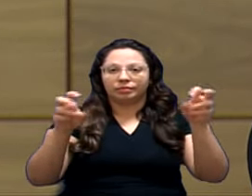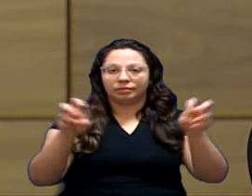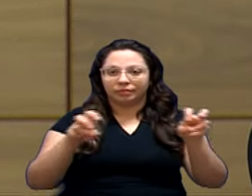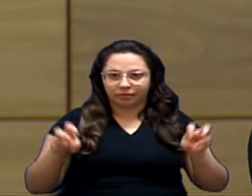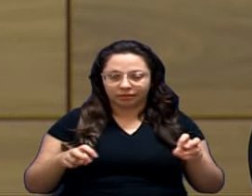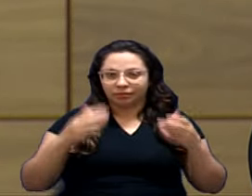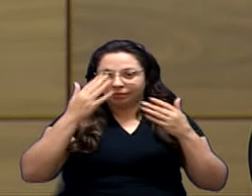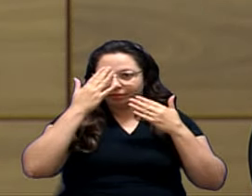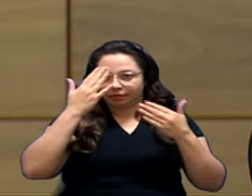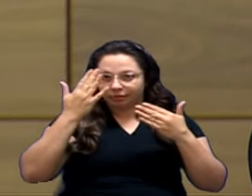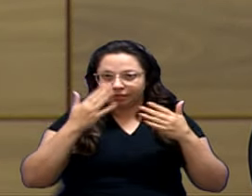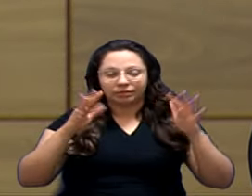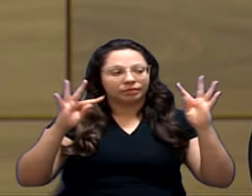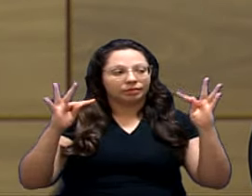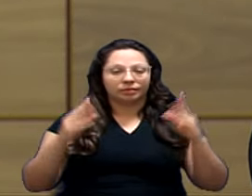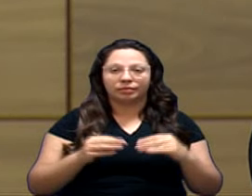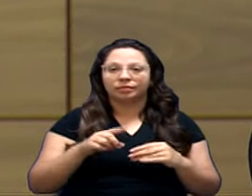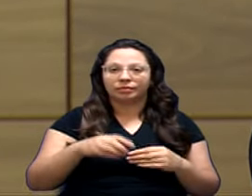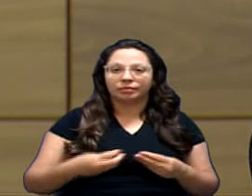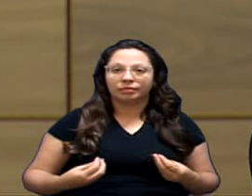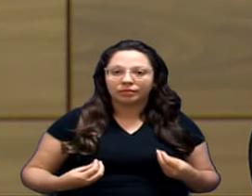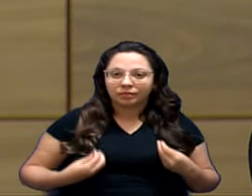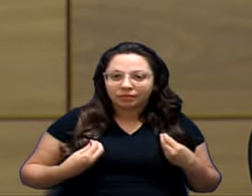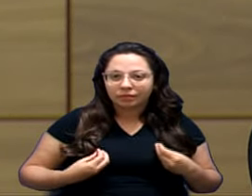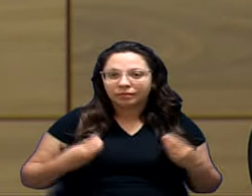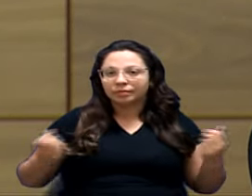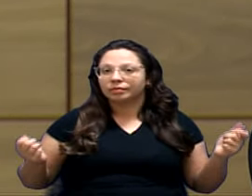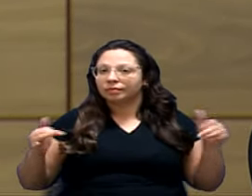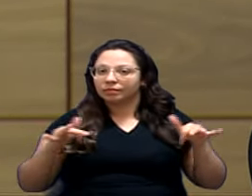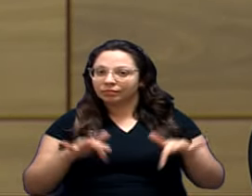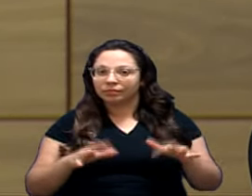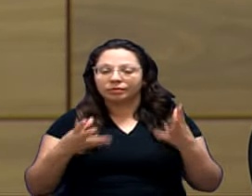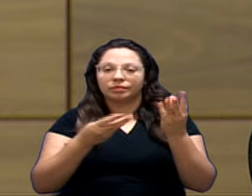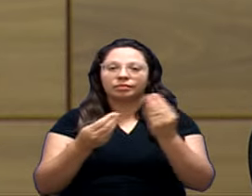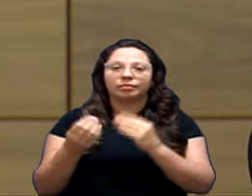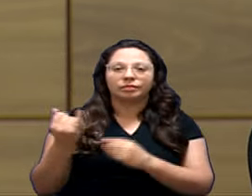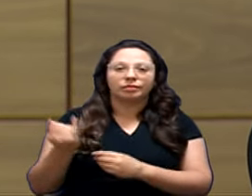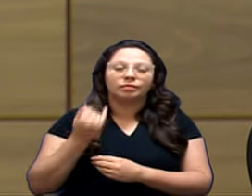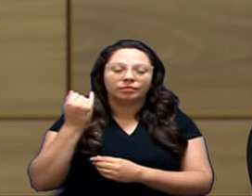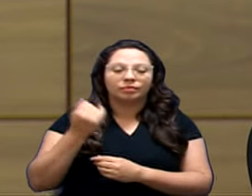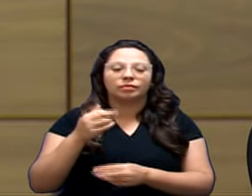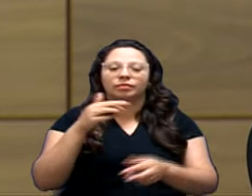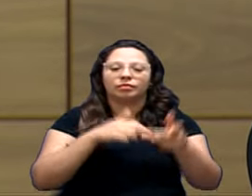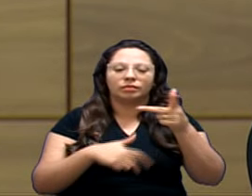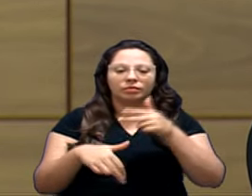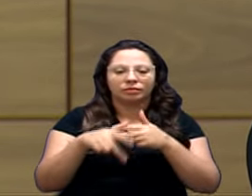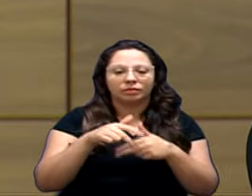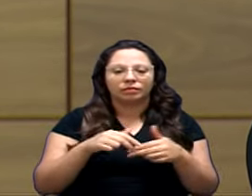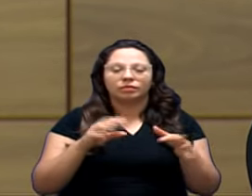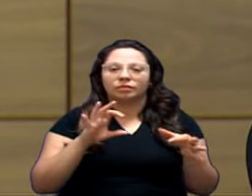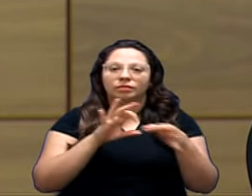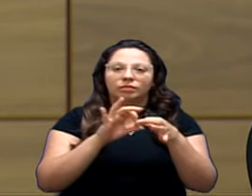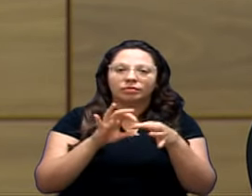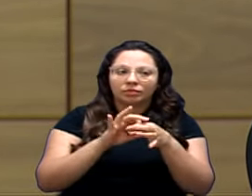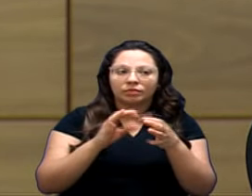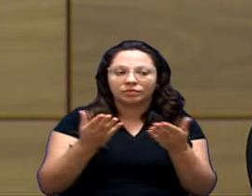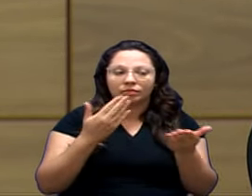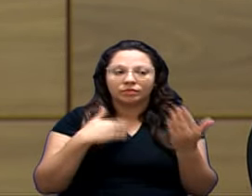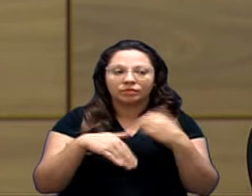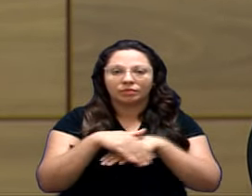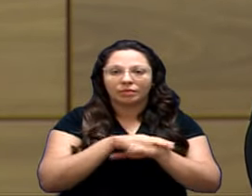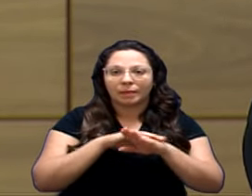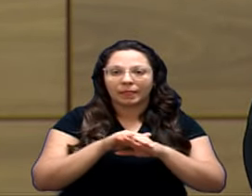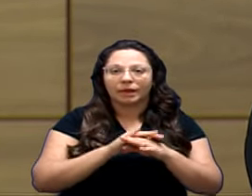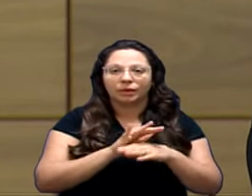conosco obrigado Mais uma vez pela presença de vocês é muito importante a a Participação Popular nós sabemos que nós vamos decidir aí o destino da